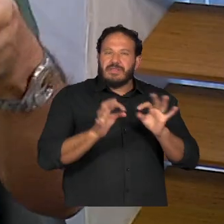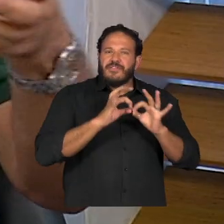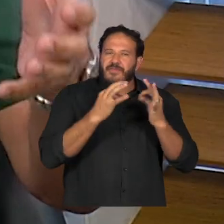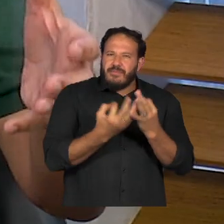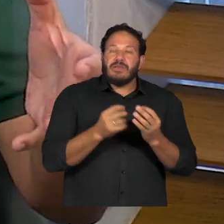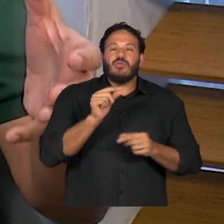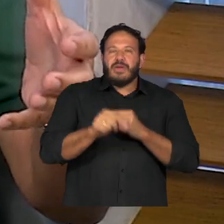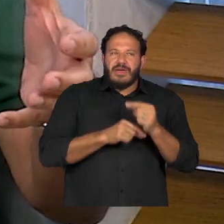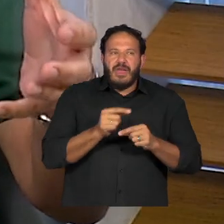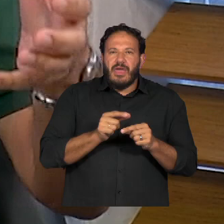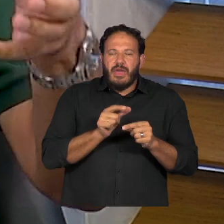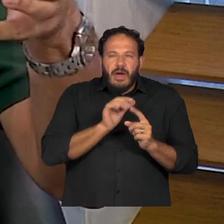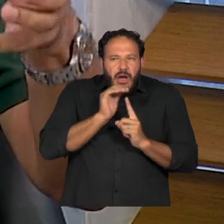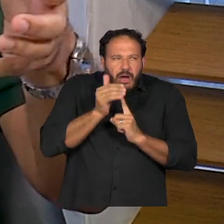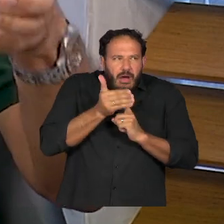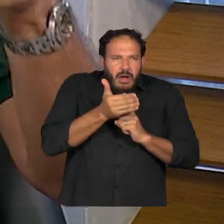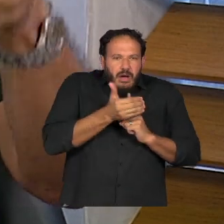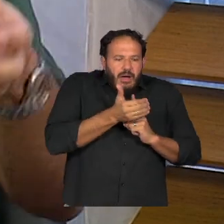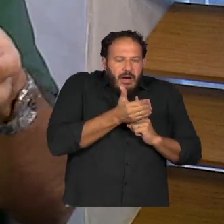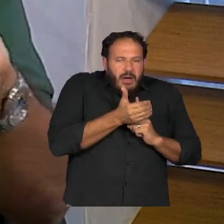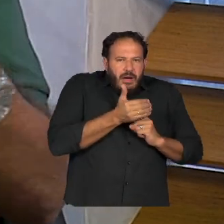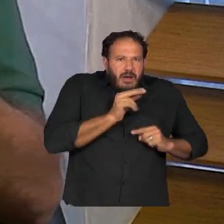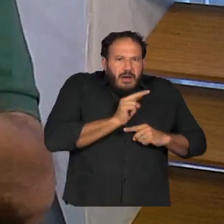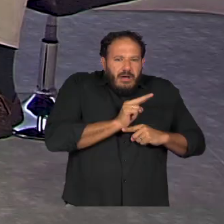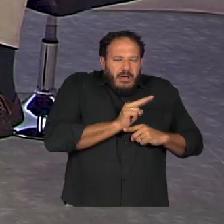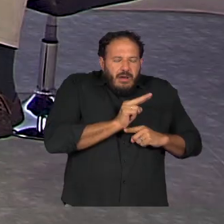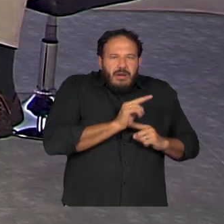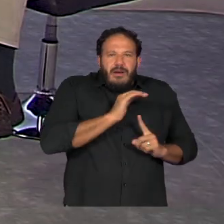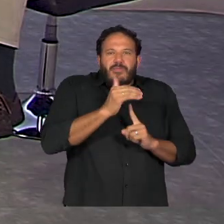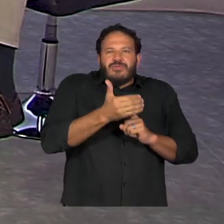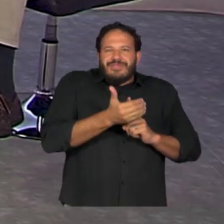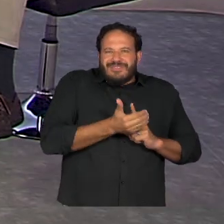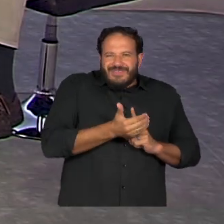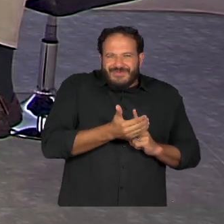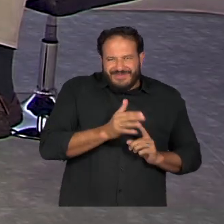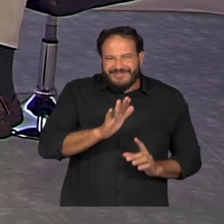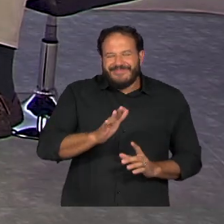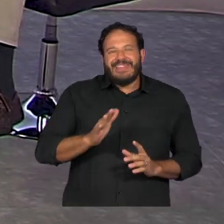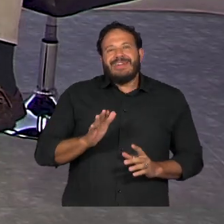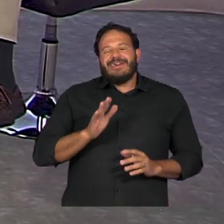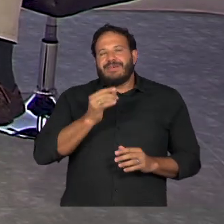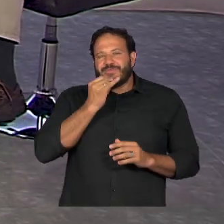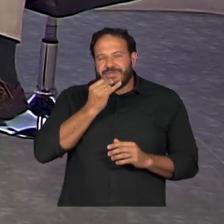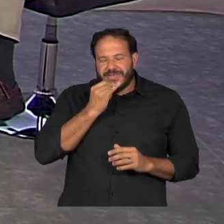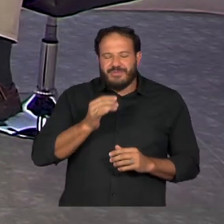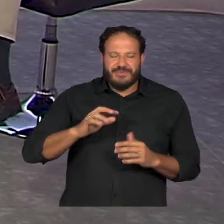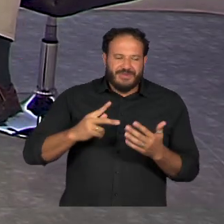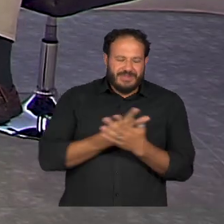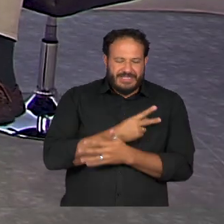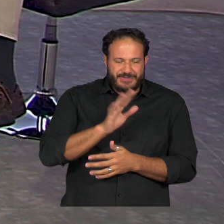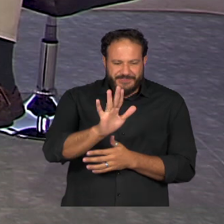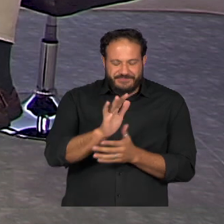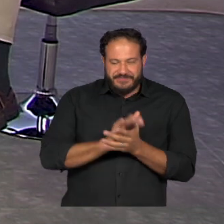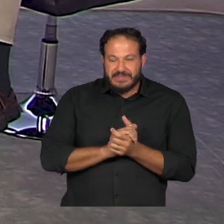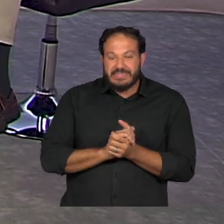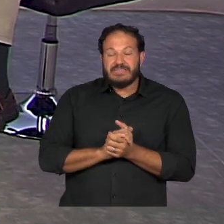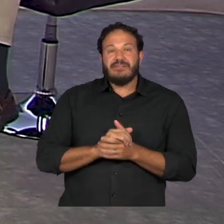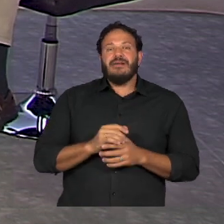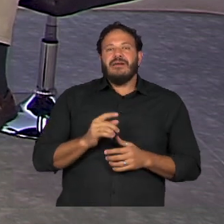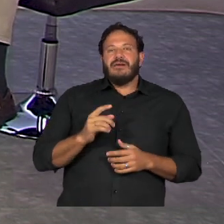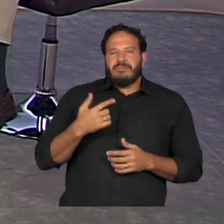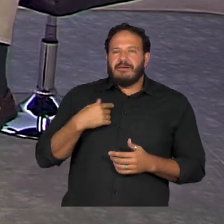a super proteção dessas crianças então por exemplo eu vou contar um caso para vocês a gente